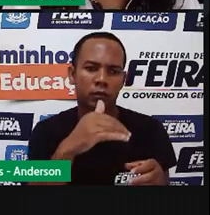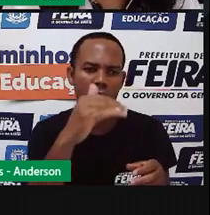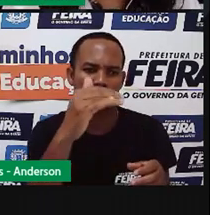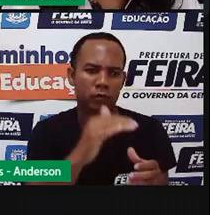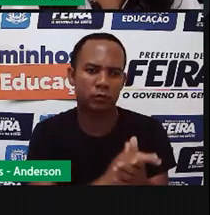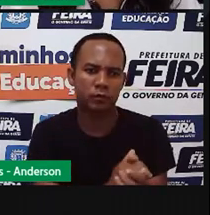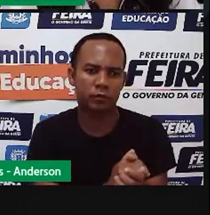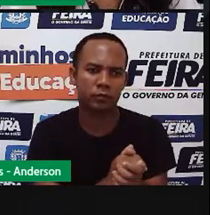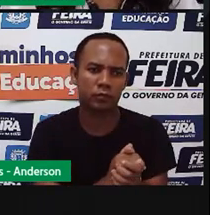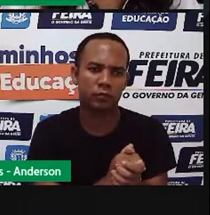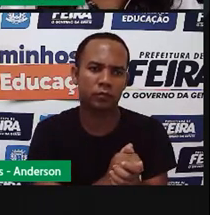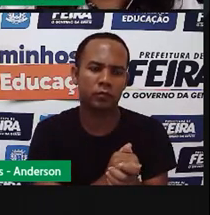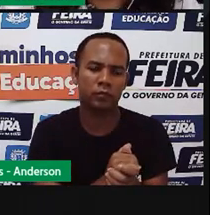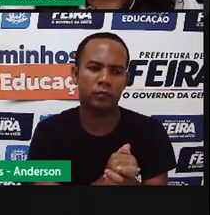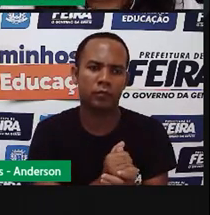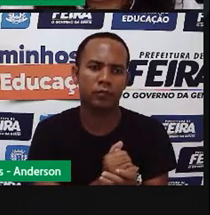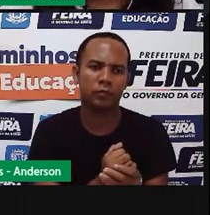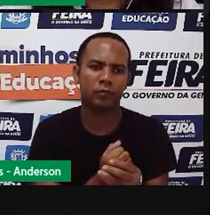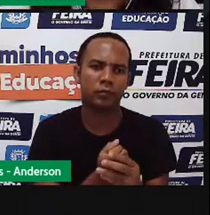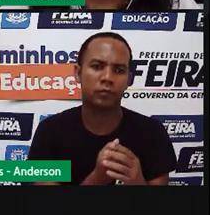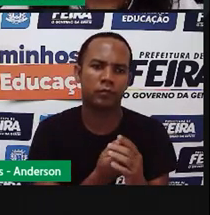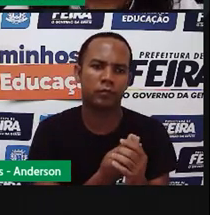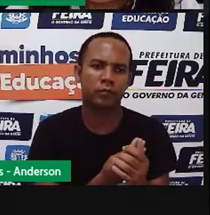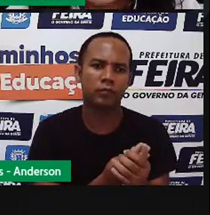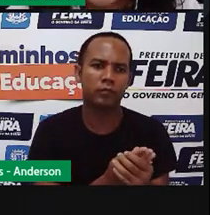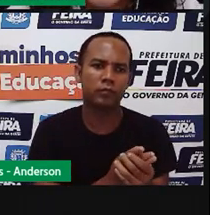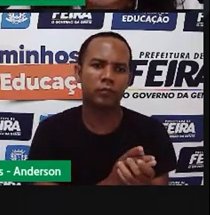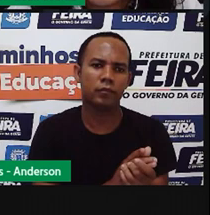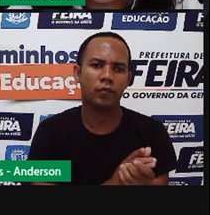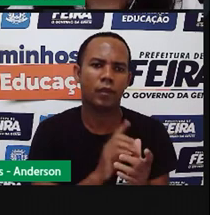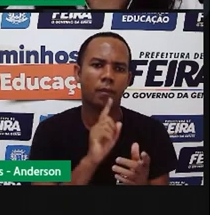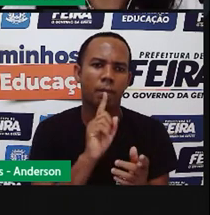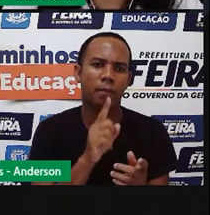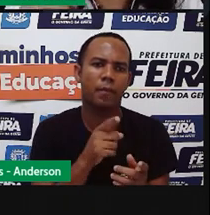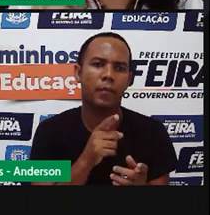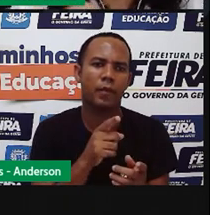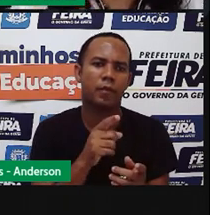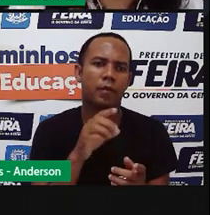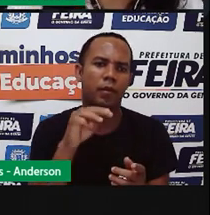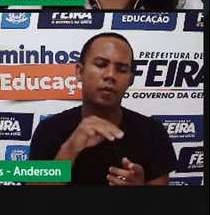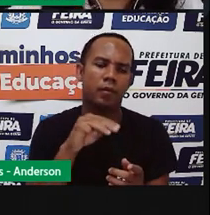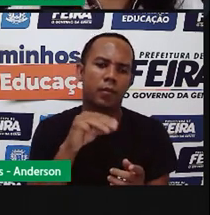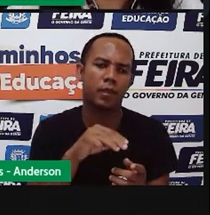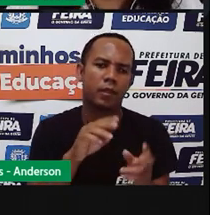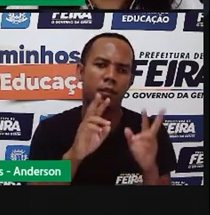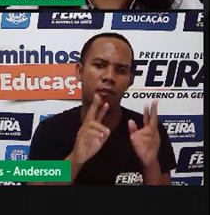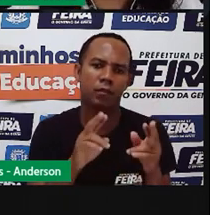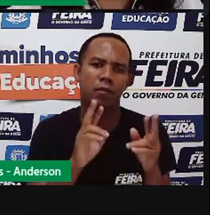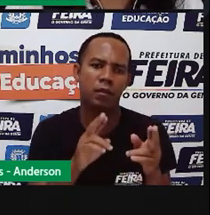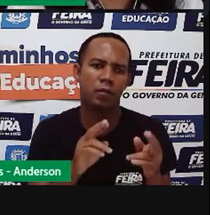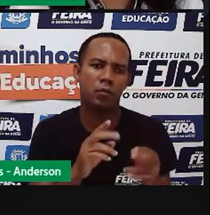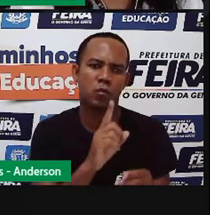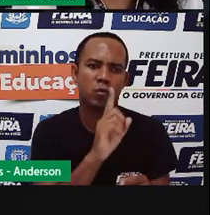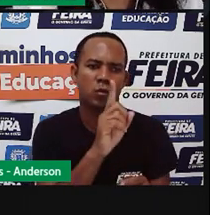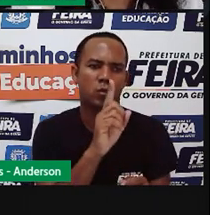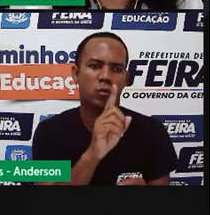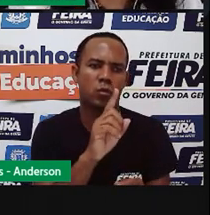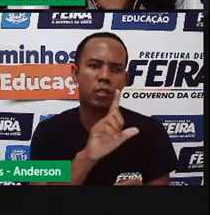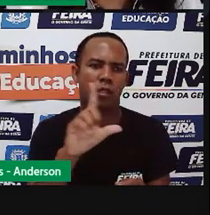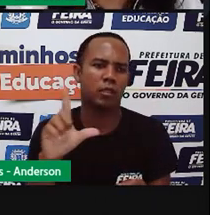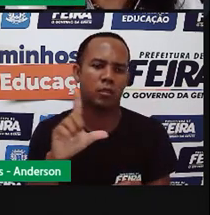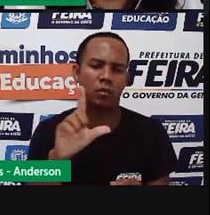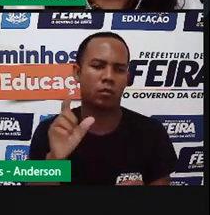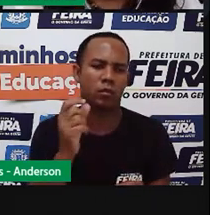700, 800, 1000. 1000 ml é igual a 1 litro.